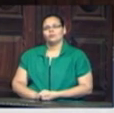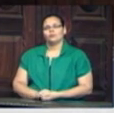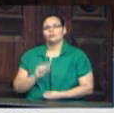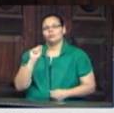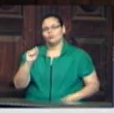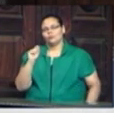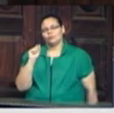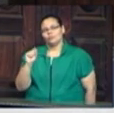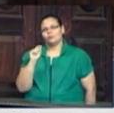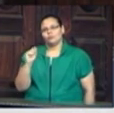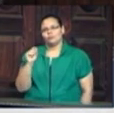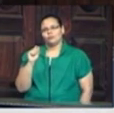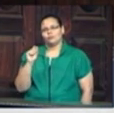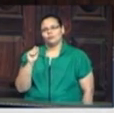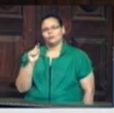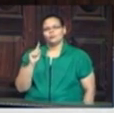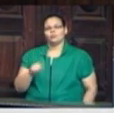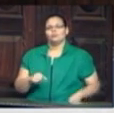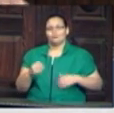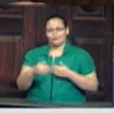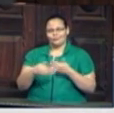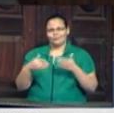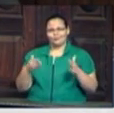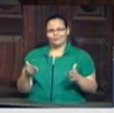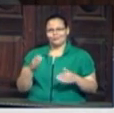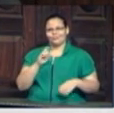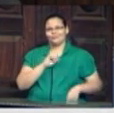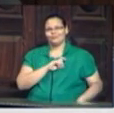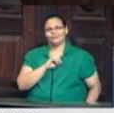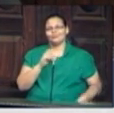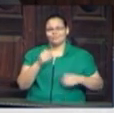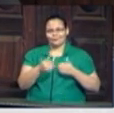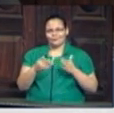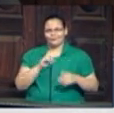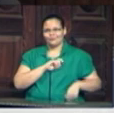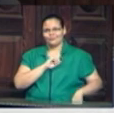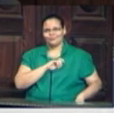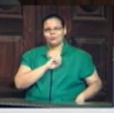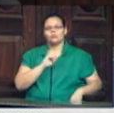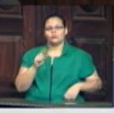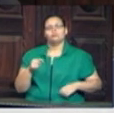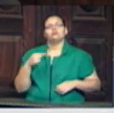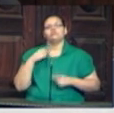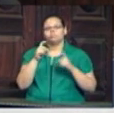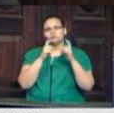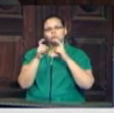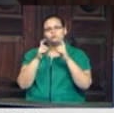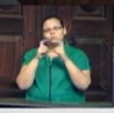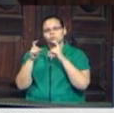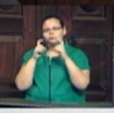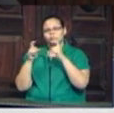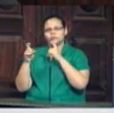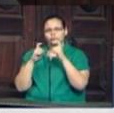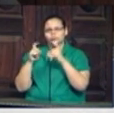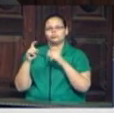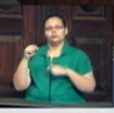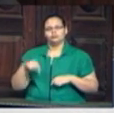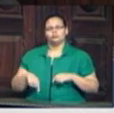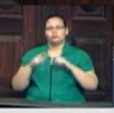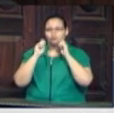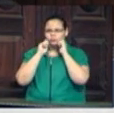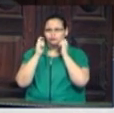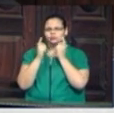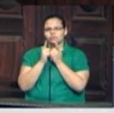que, na fila do pacote, são encaminhadas à discussão neste parlamento.